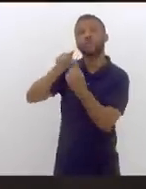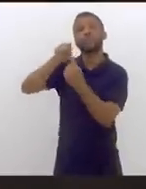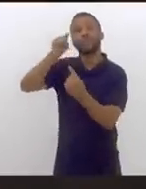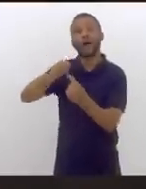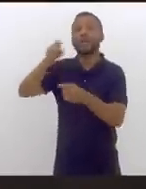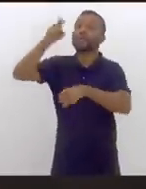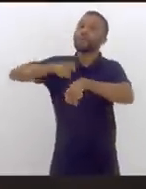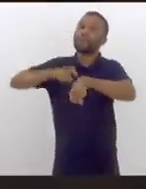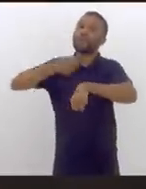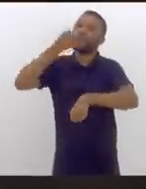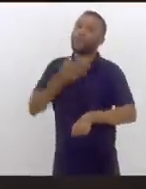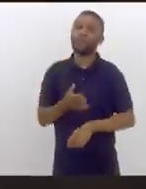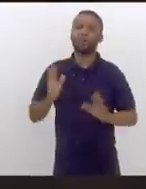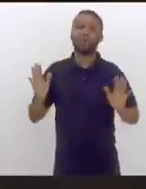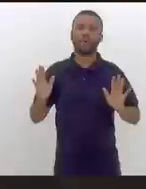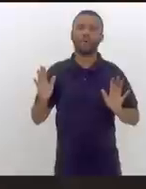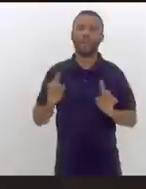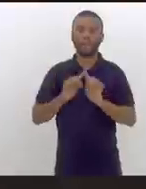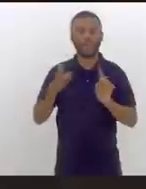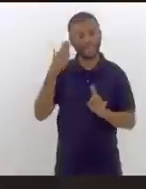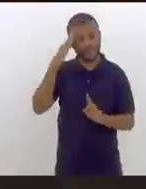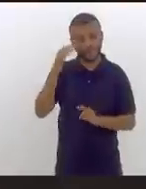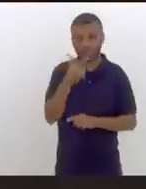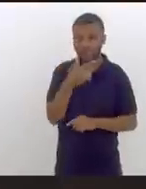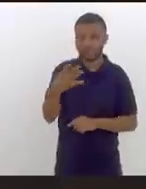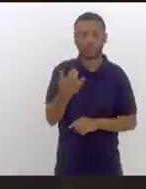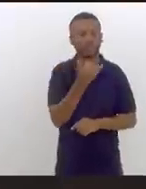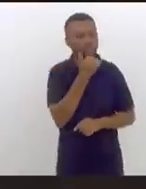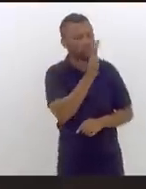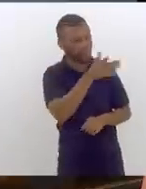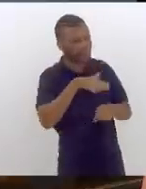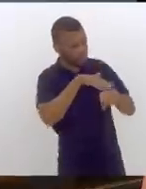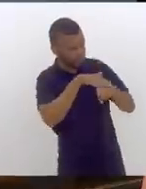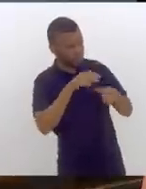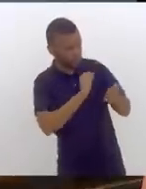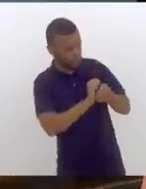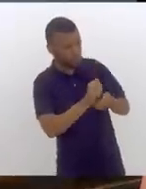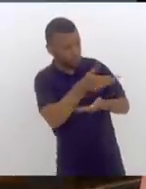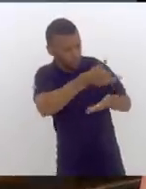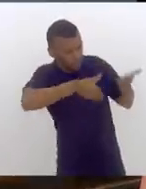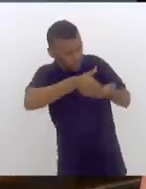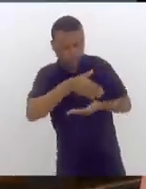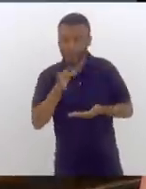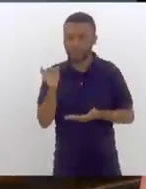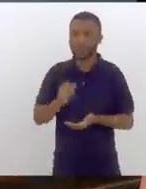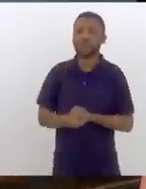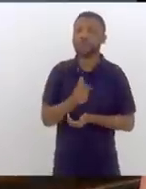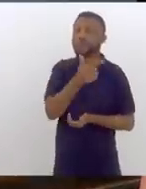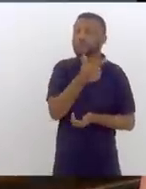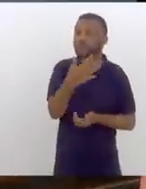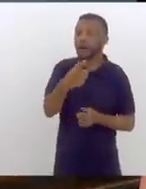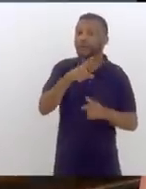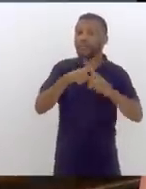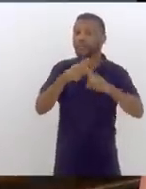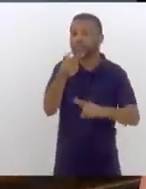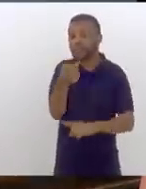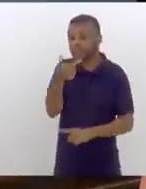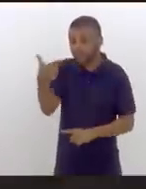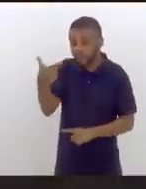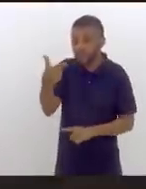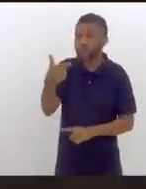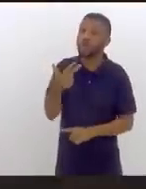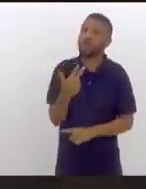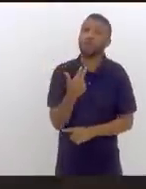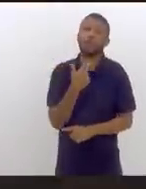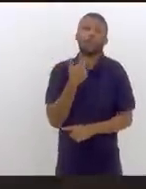é uma escala boa a gente sabe que 24 Chegou sim 24 por 72 a gente sabe que não é uma escala que dá para